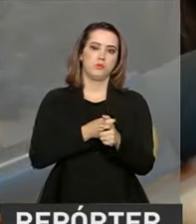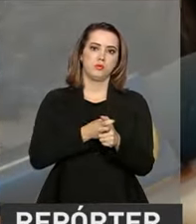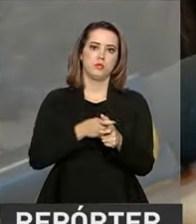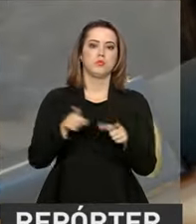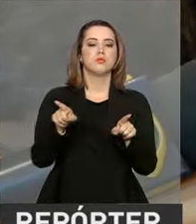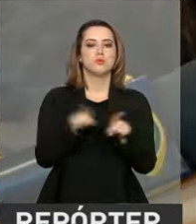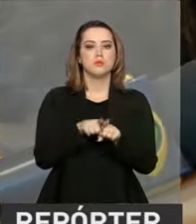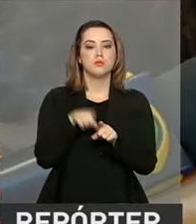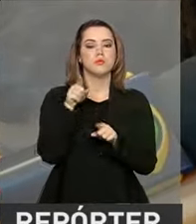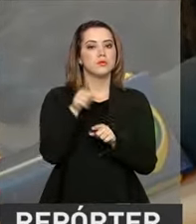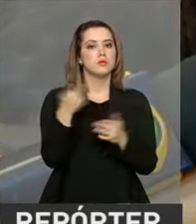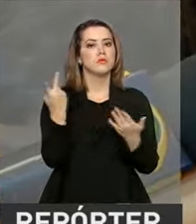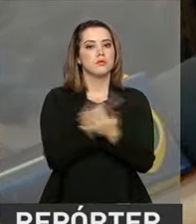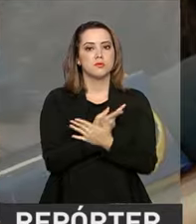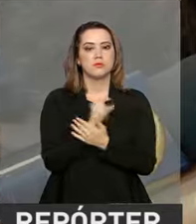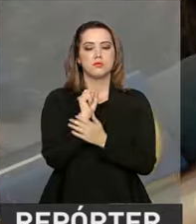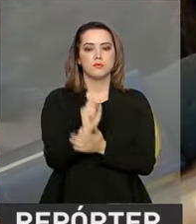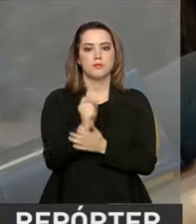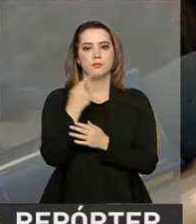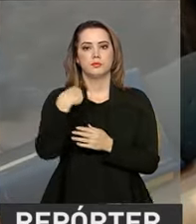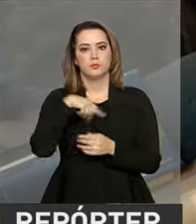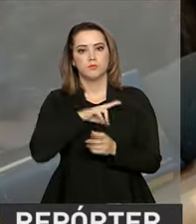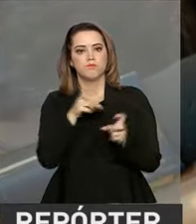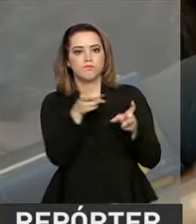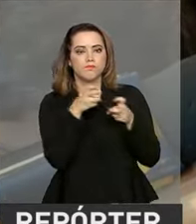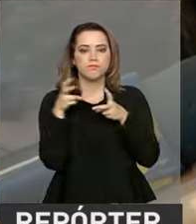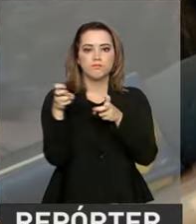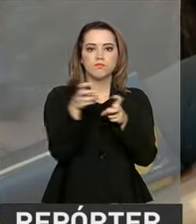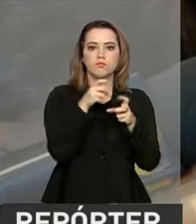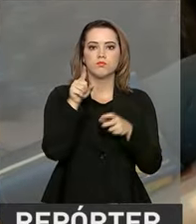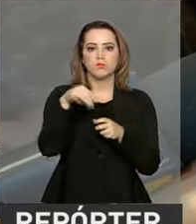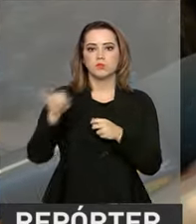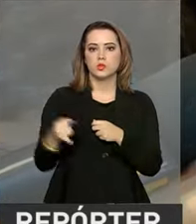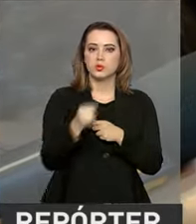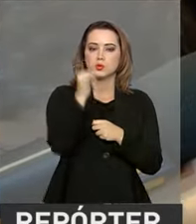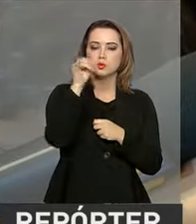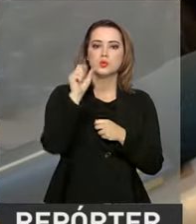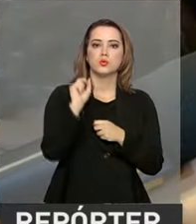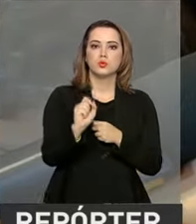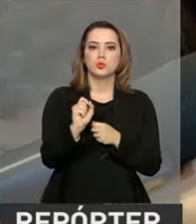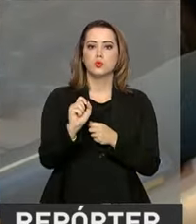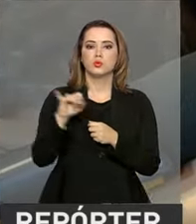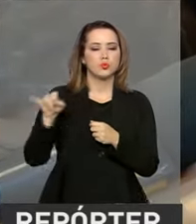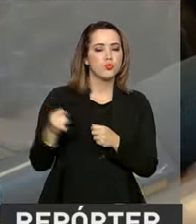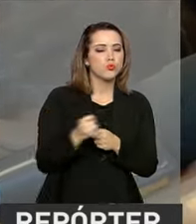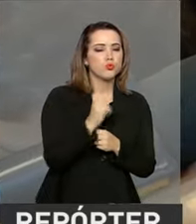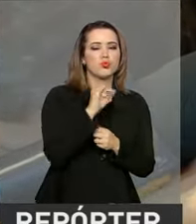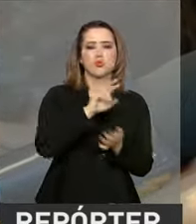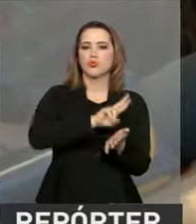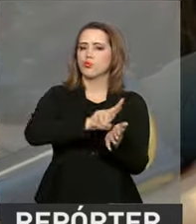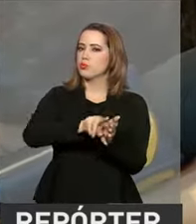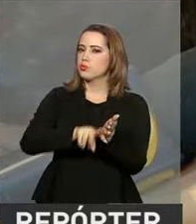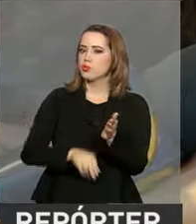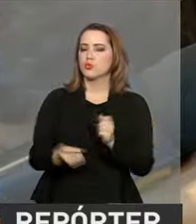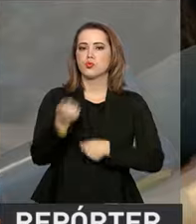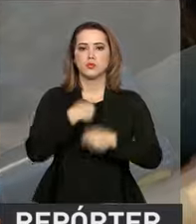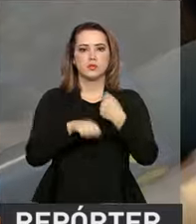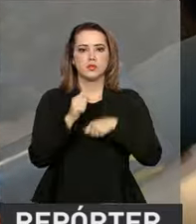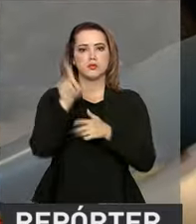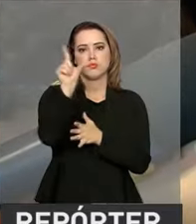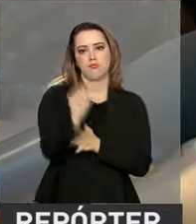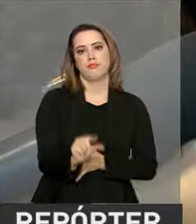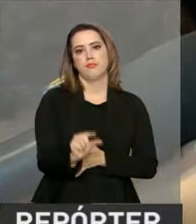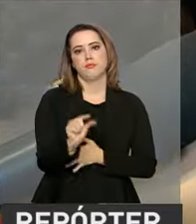E se isso tudo acontecer, a expectativa é que os juros real da economia, juro estrutural da economia, passe a